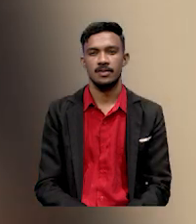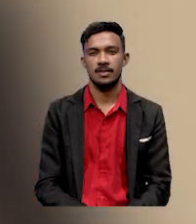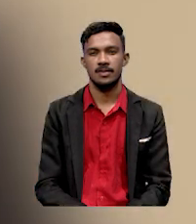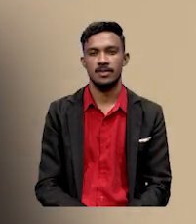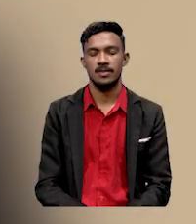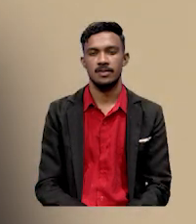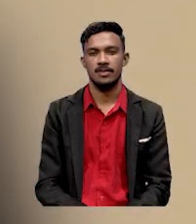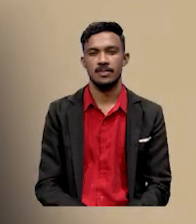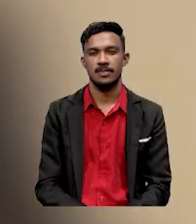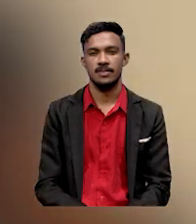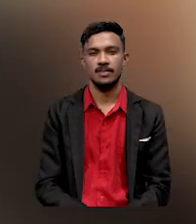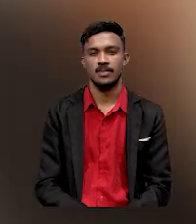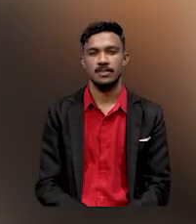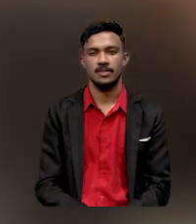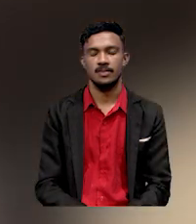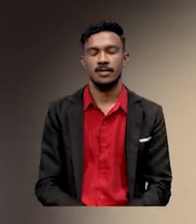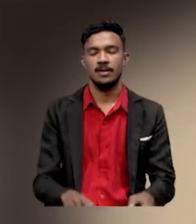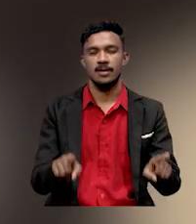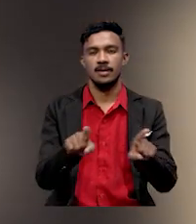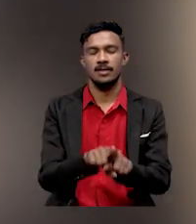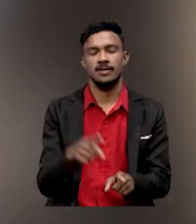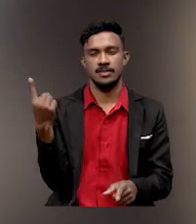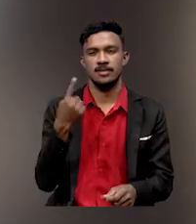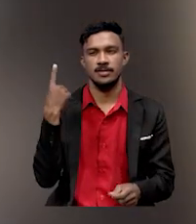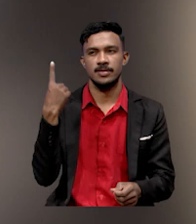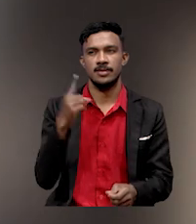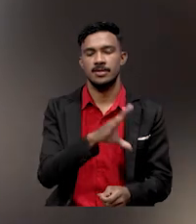um. Estamos sempre